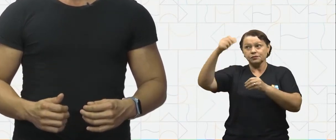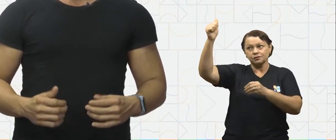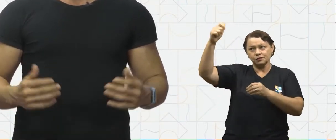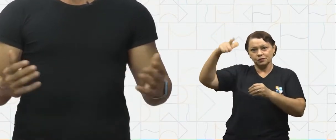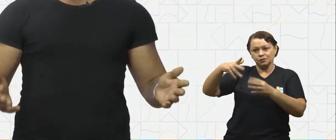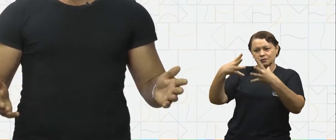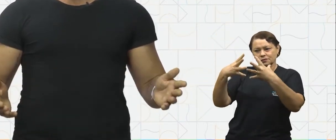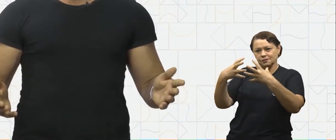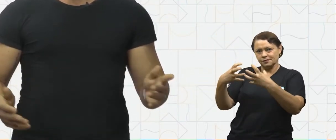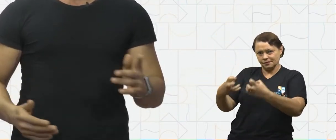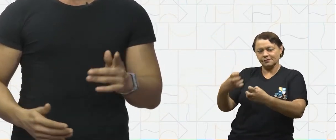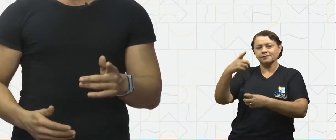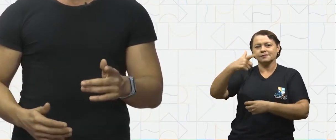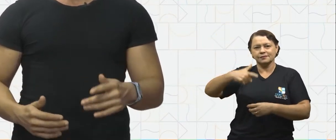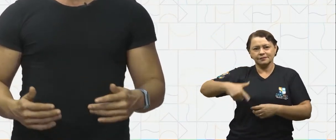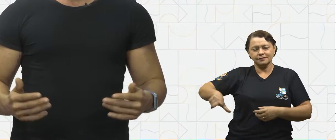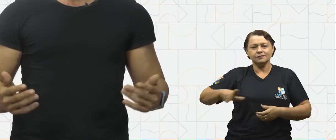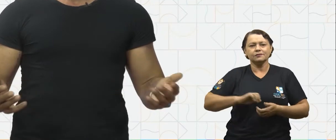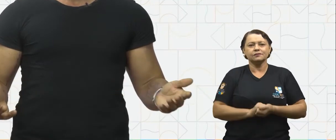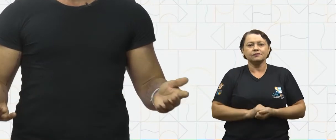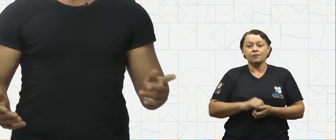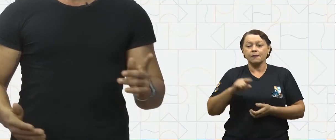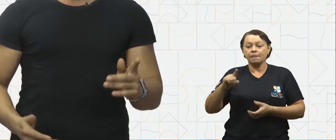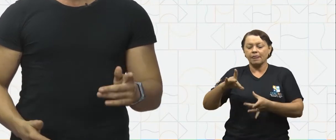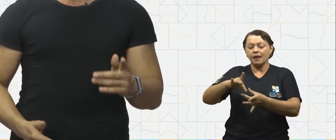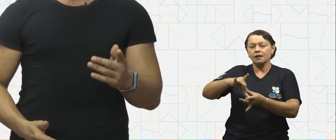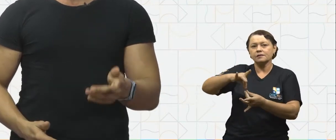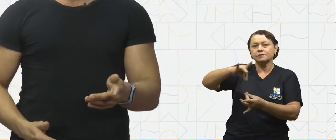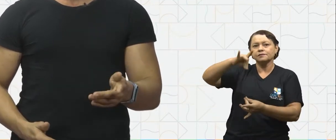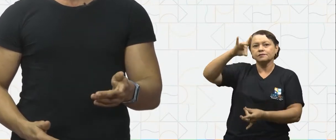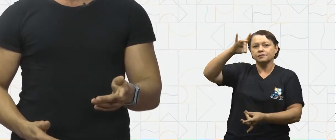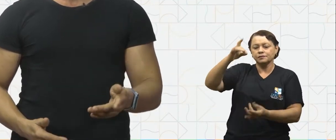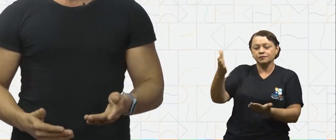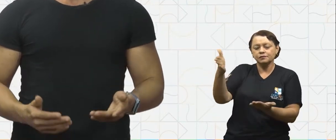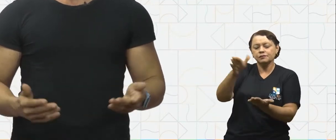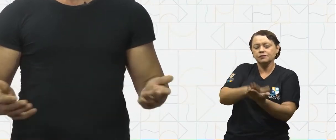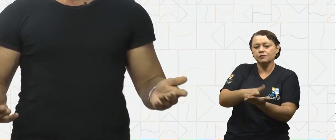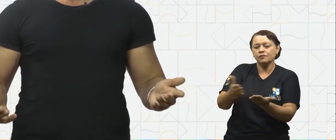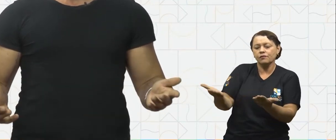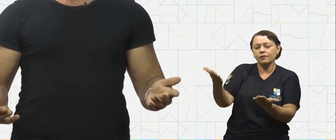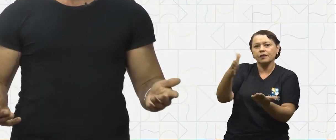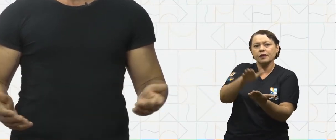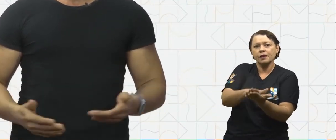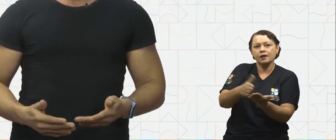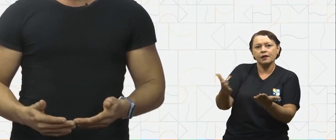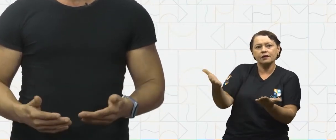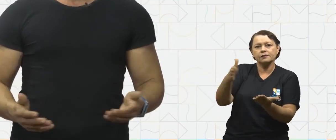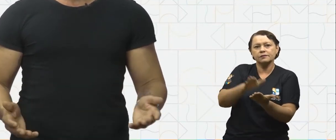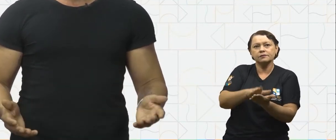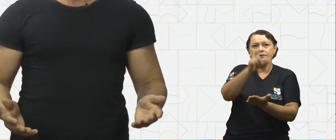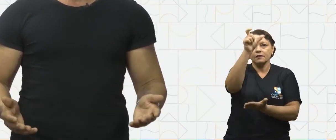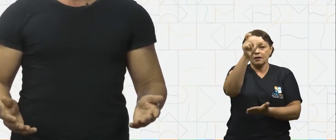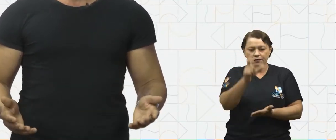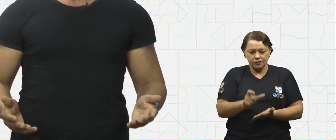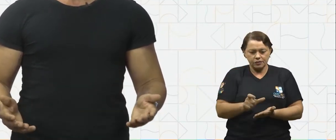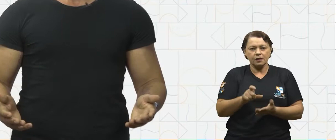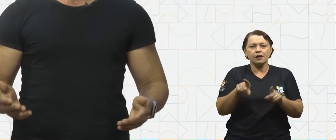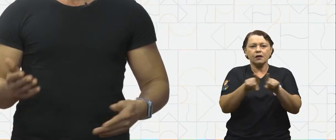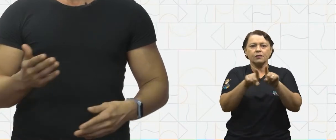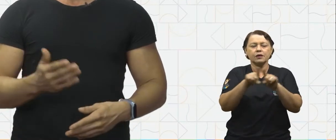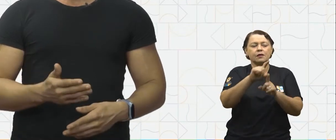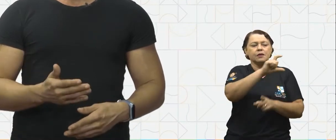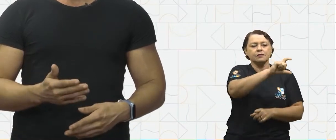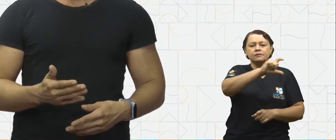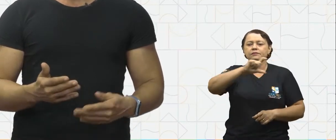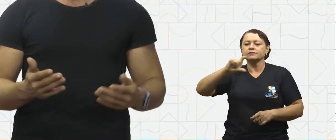novamente. Aí, as tiras eram coladas umas sobre as outras nos sentidos horizontal e vertical.